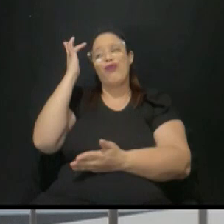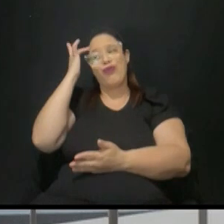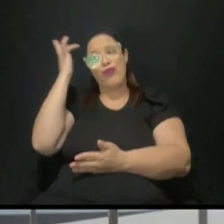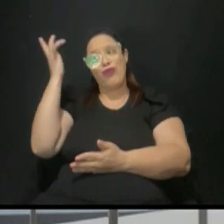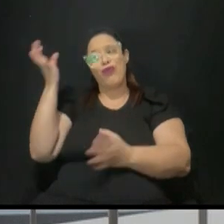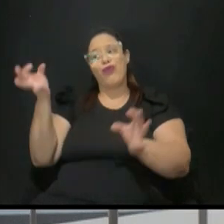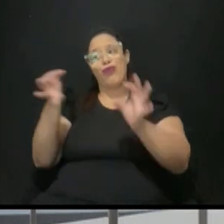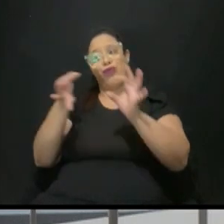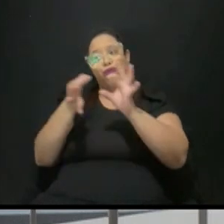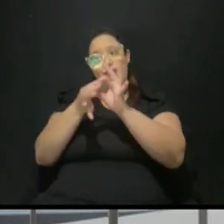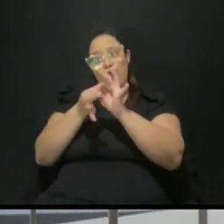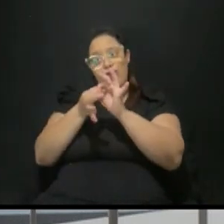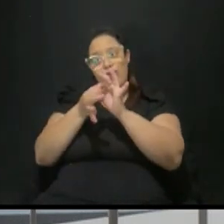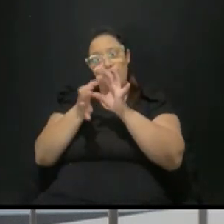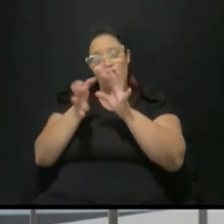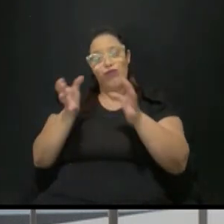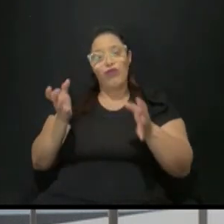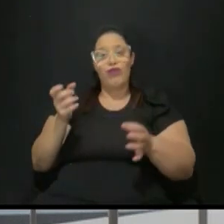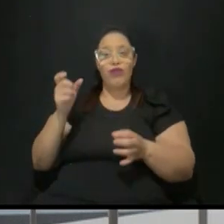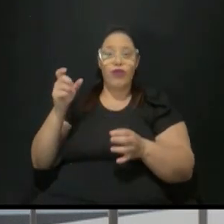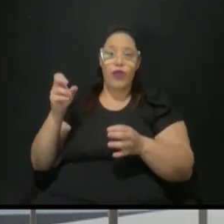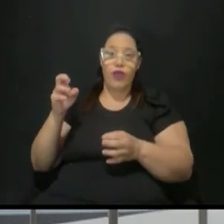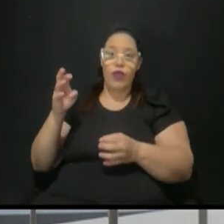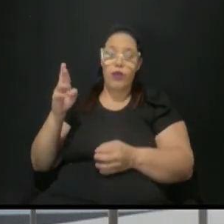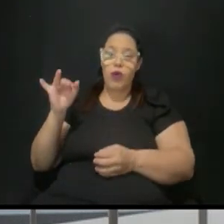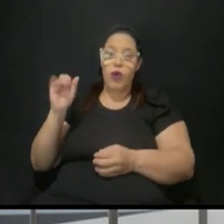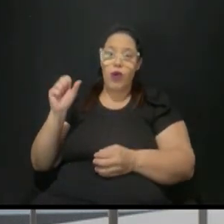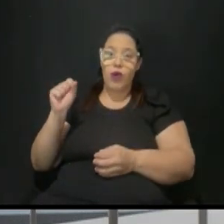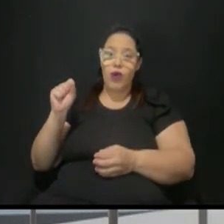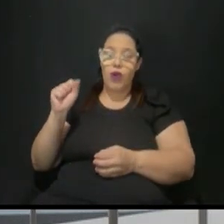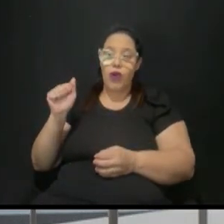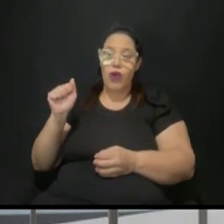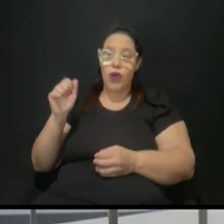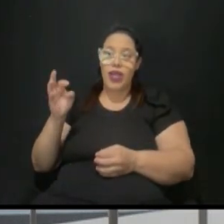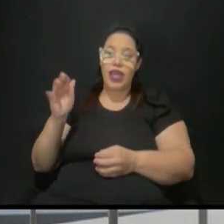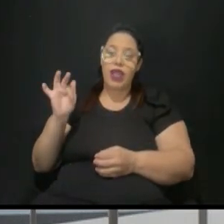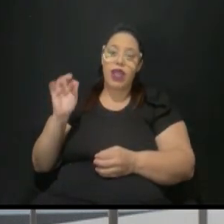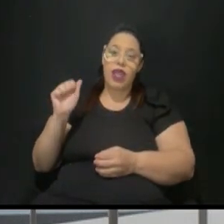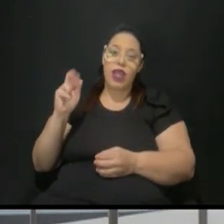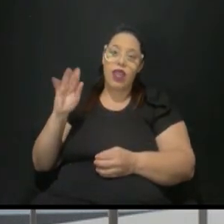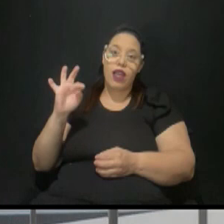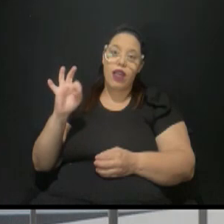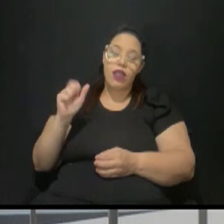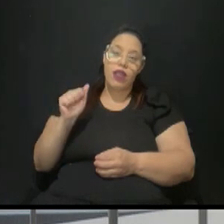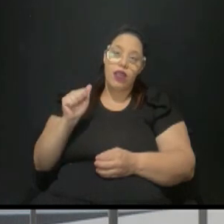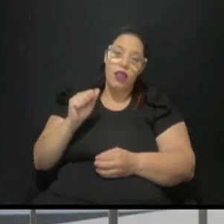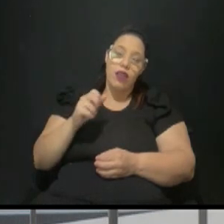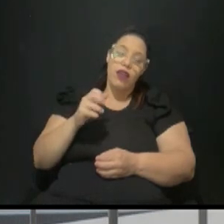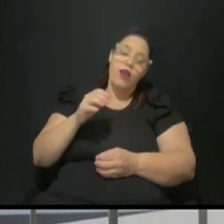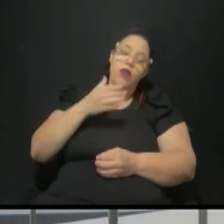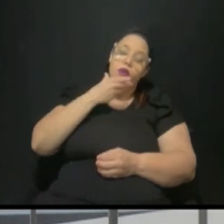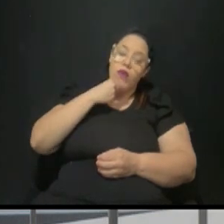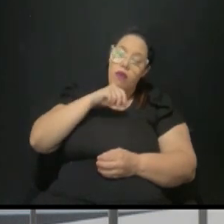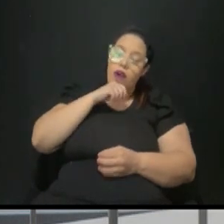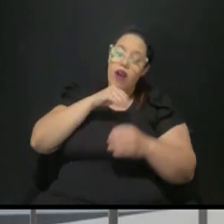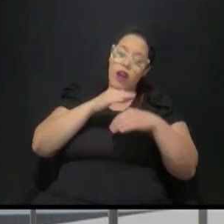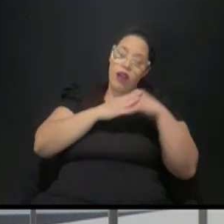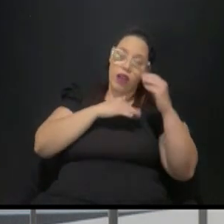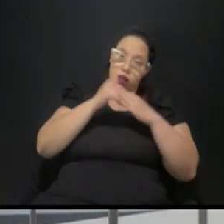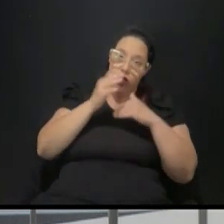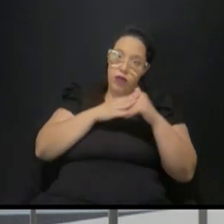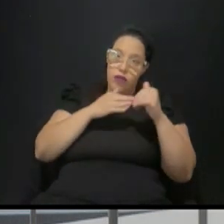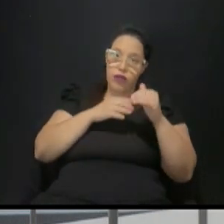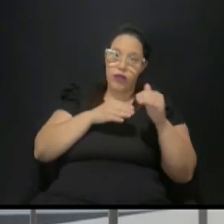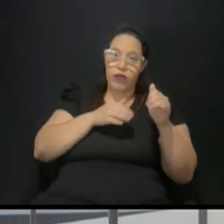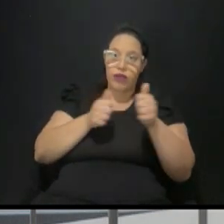com o outro, né? O Bolsa Atleta ajuda nessa locomoção, o Pai Serviço ajuda a trazer, o sistema de transporte integrado